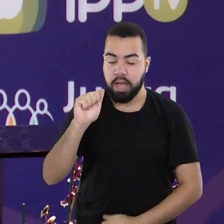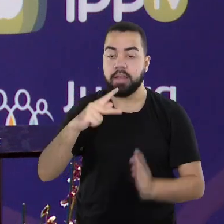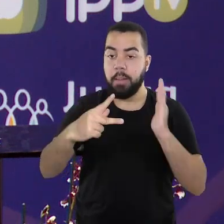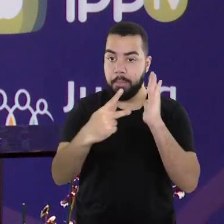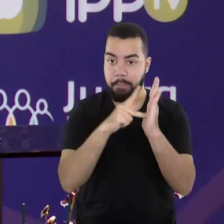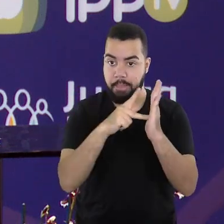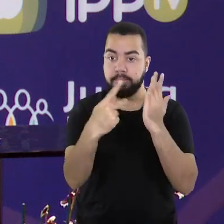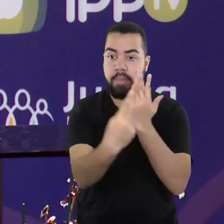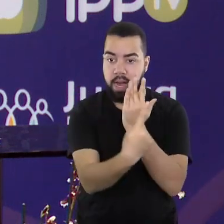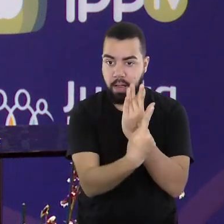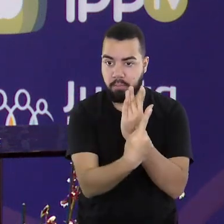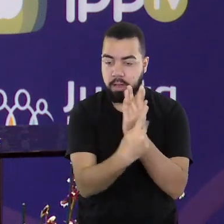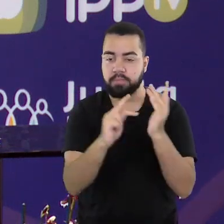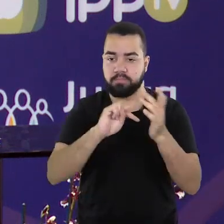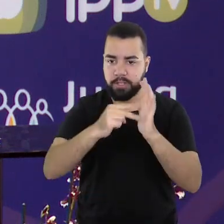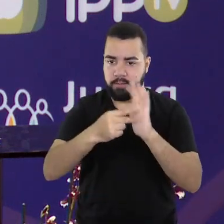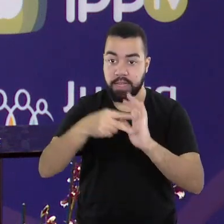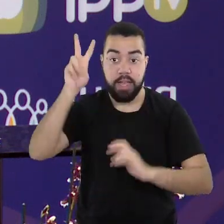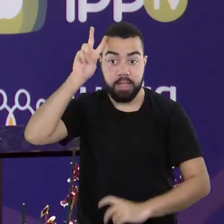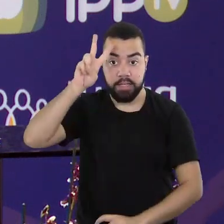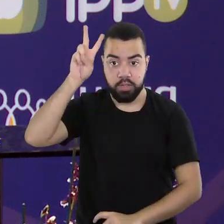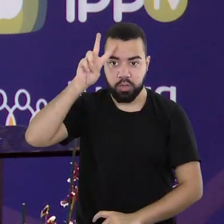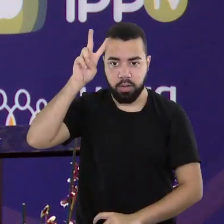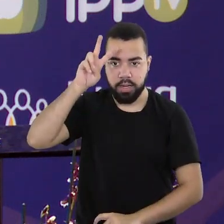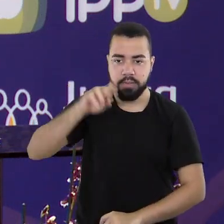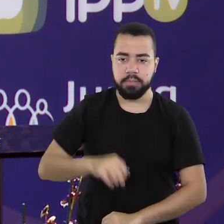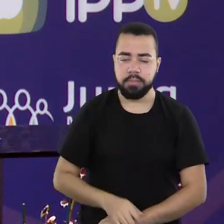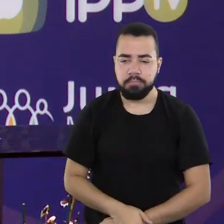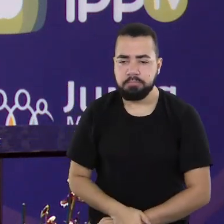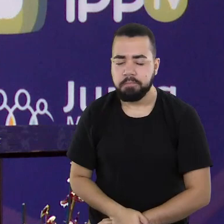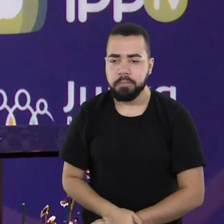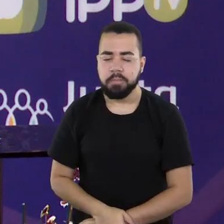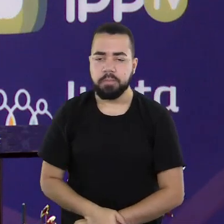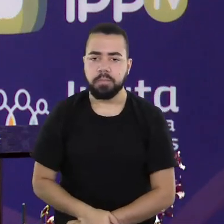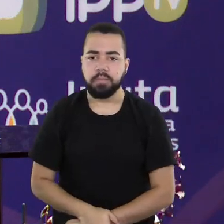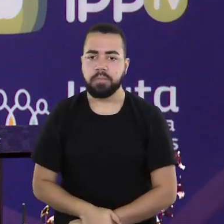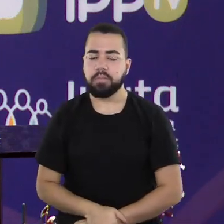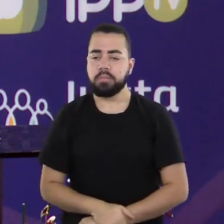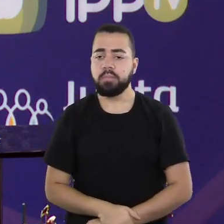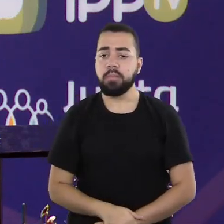está no versículo 25 ou 26.